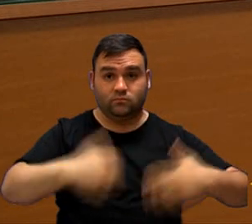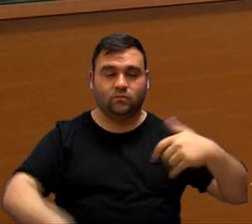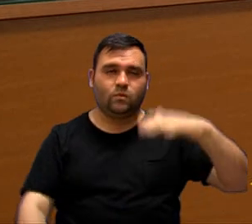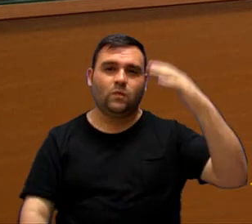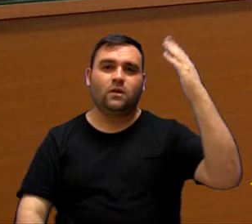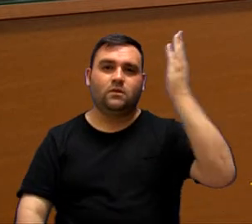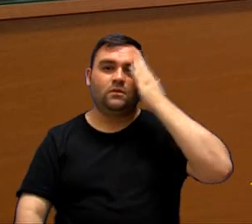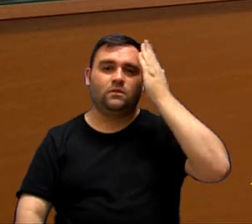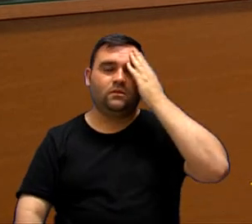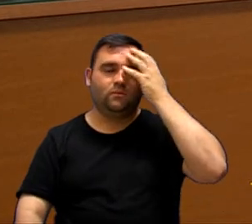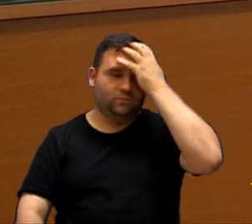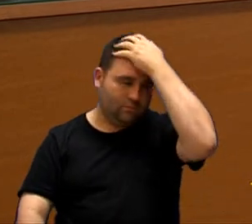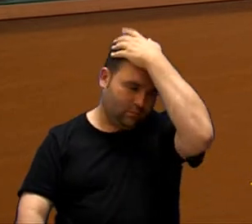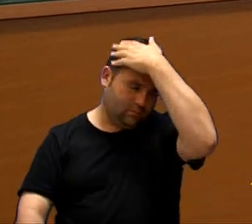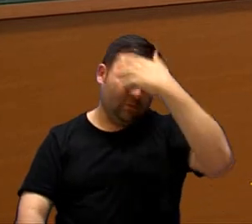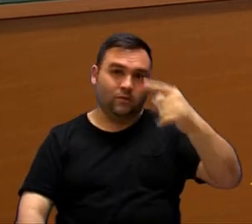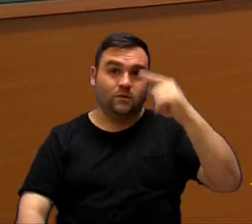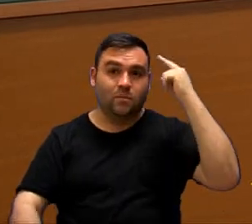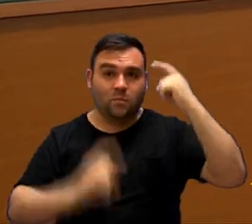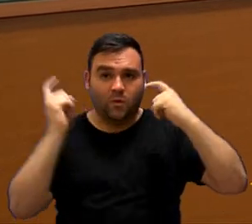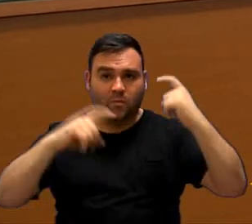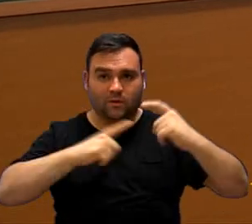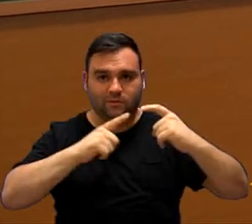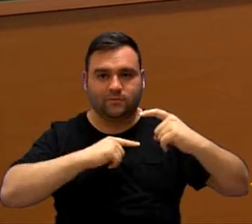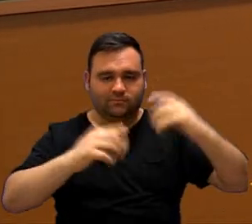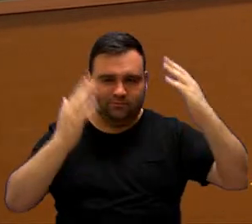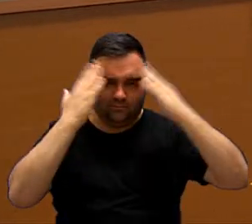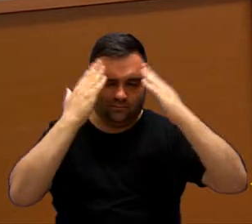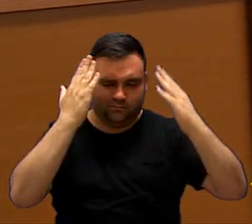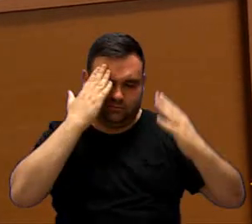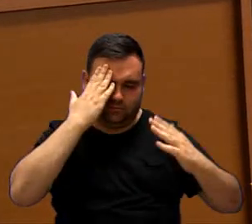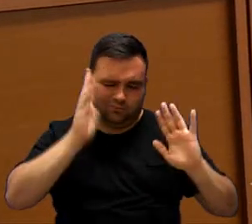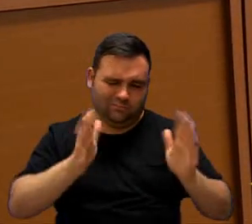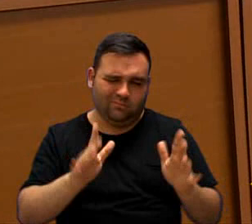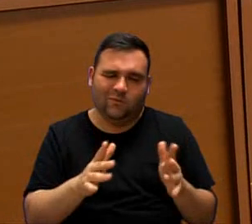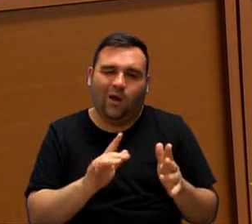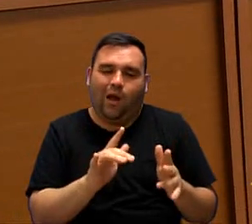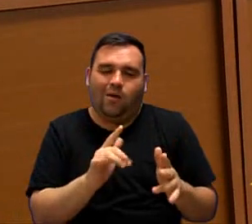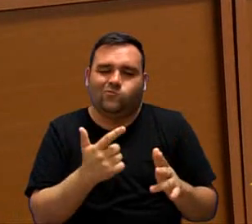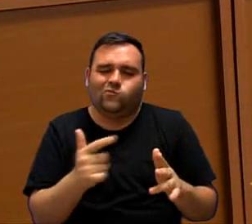entendo as suas preocupações, entendo isso. Não há...